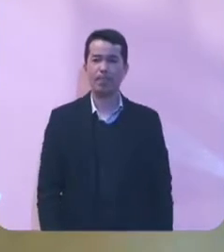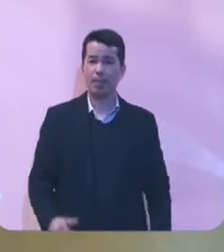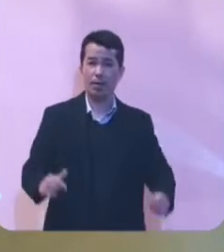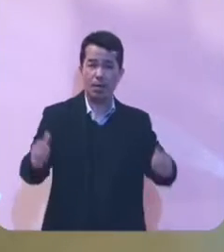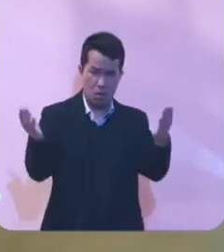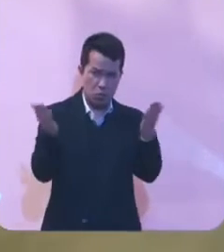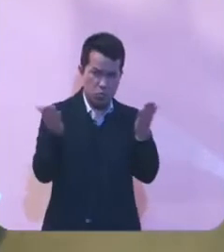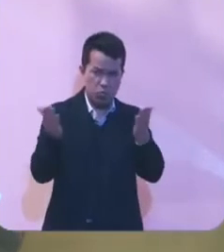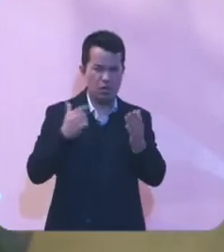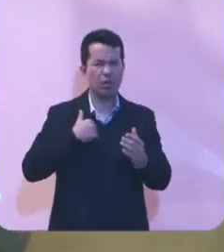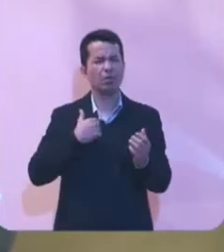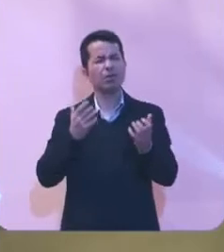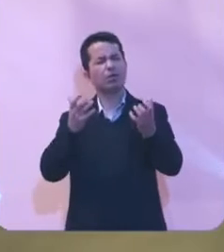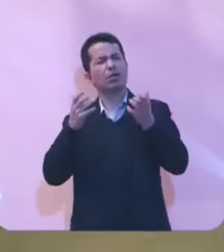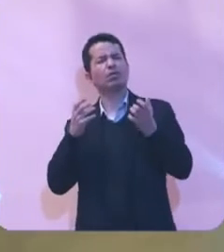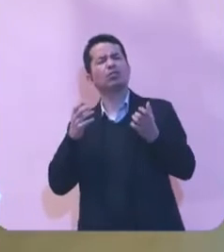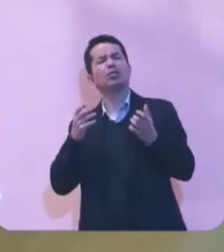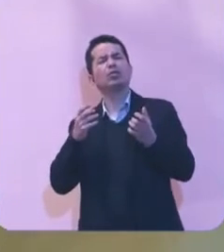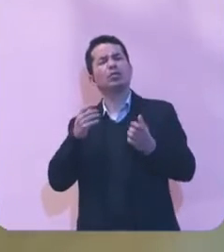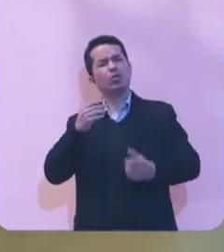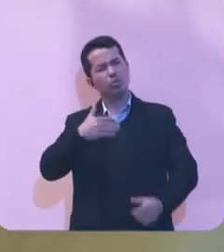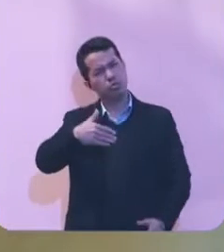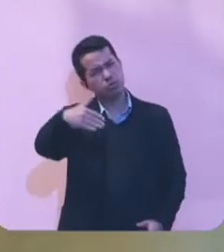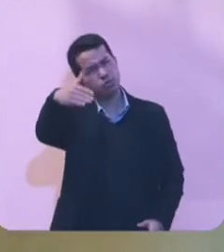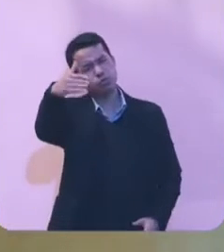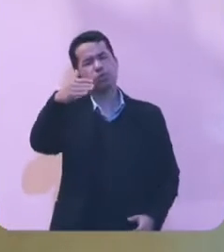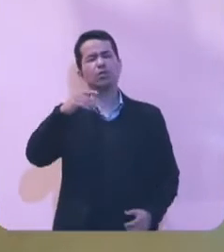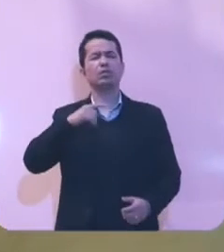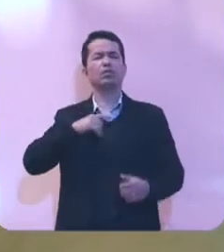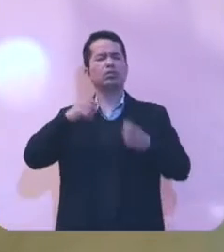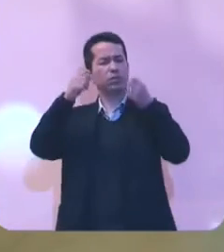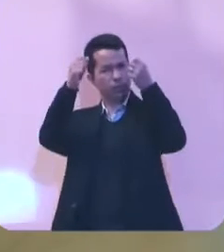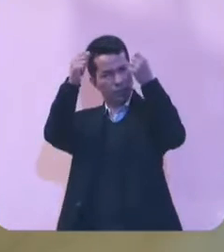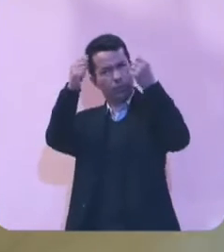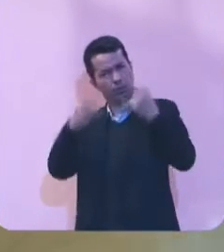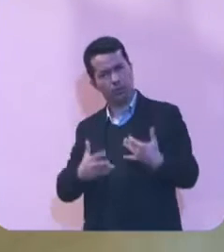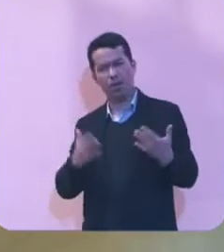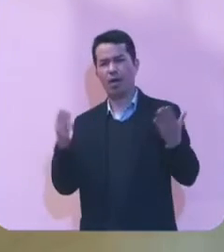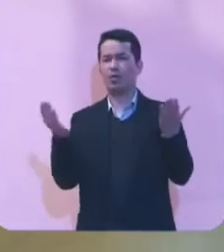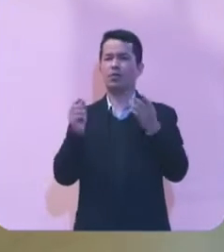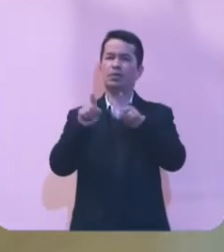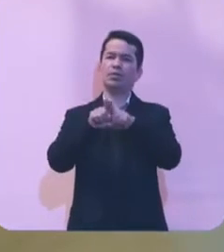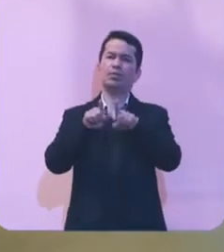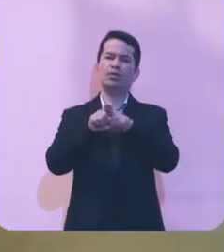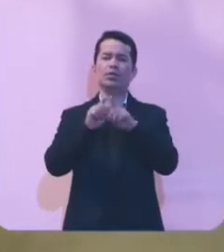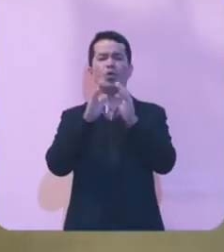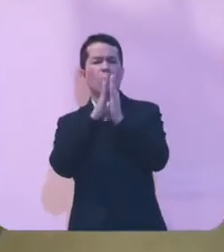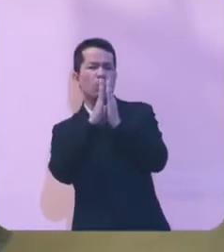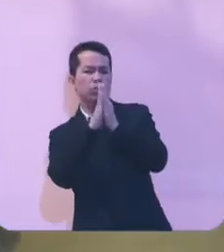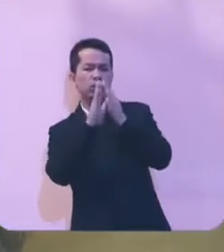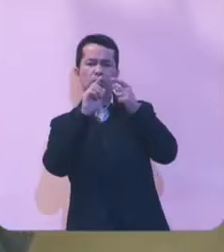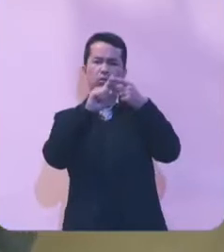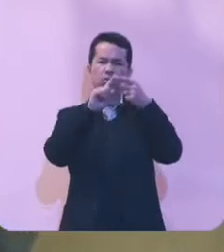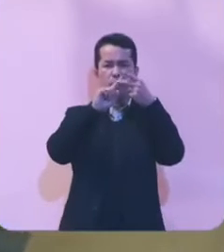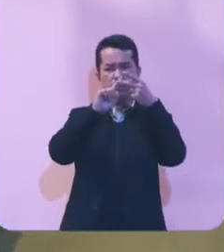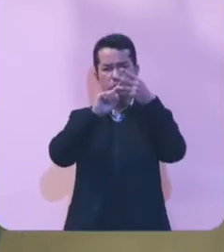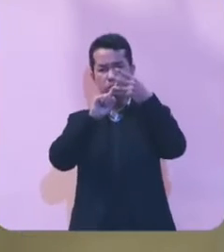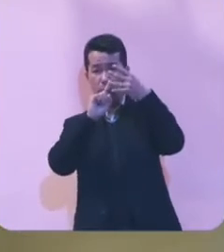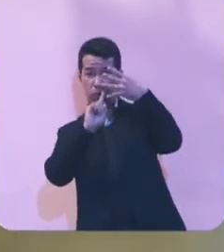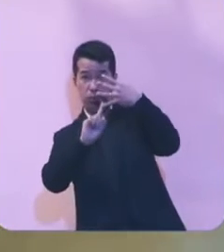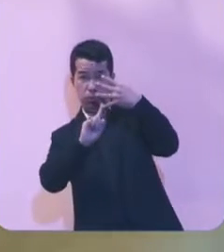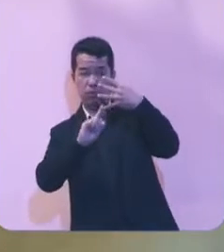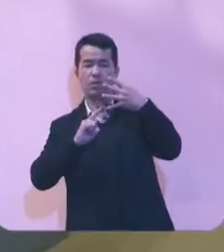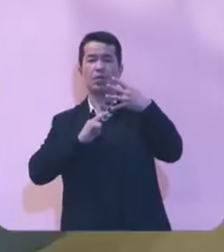essa oração, olhar para essa oração, para a gente concluir essa parte e entrar na segunda parte desse salmo. E aí, no verso 3